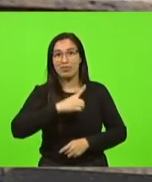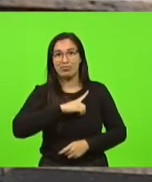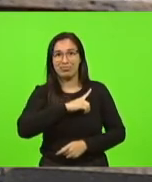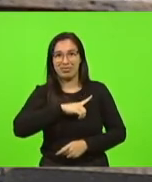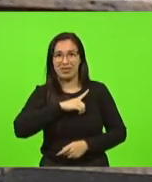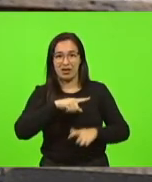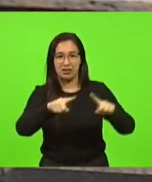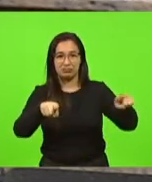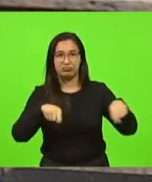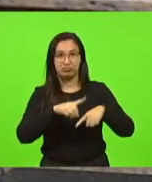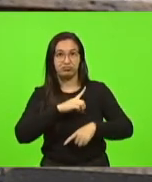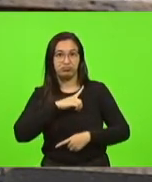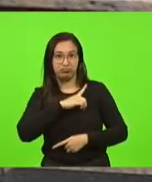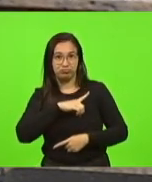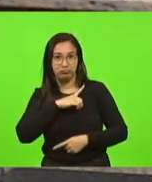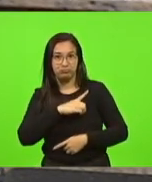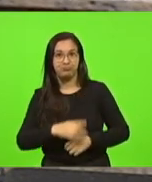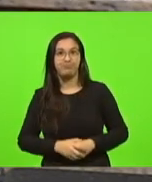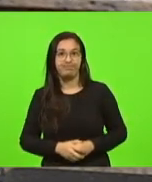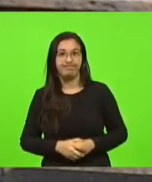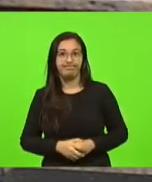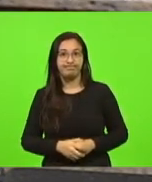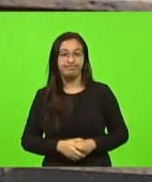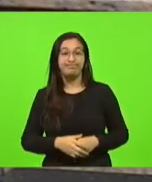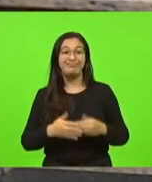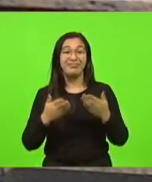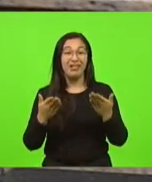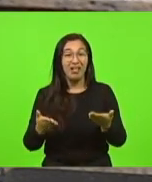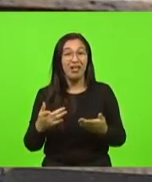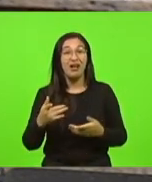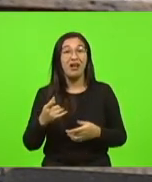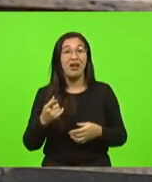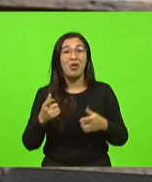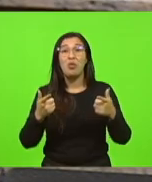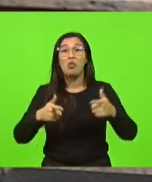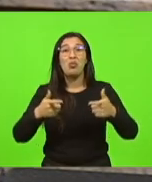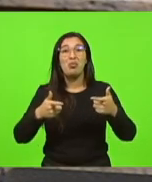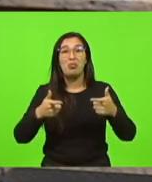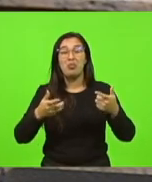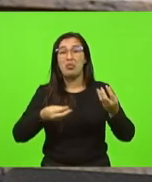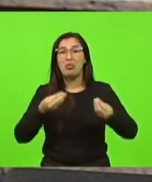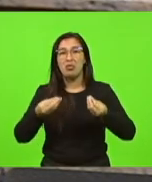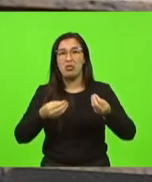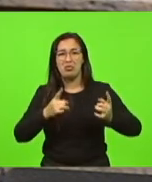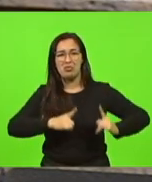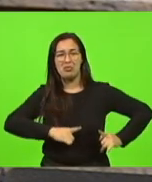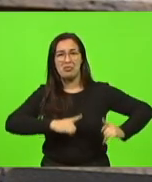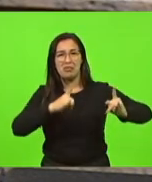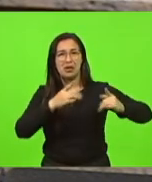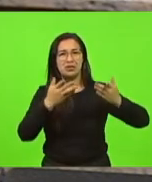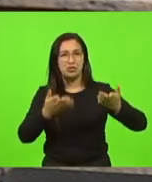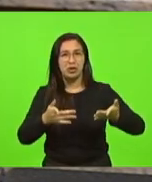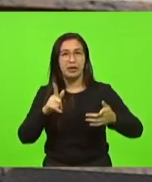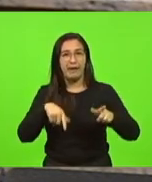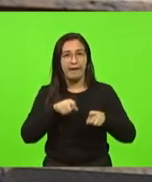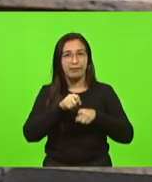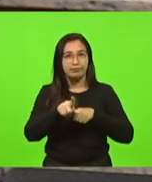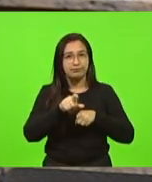hoje, deputado Scudillac, estão em situação lastimável, são prédios locados